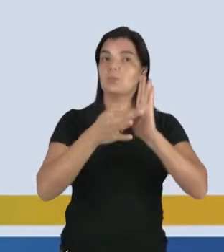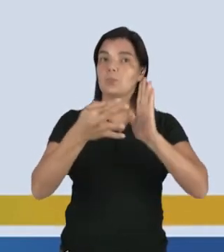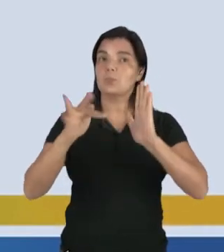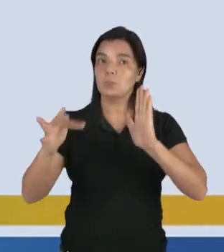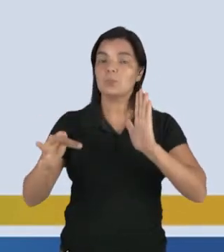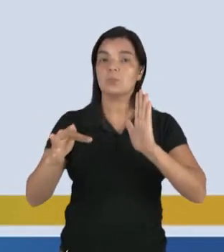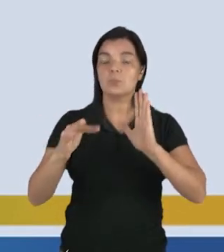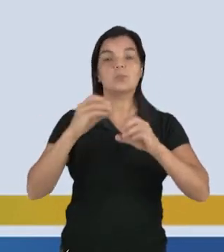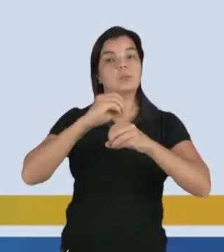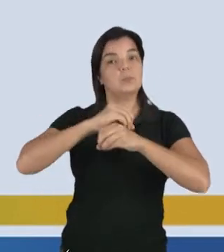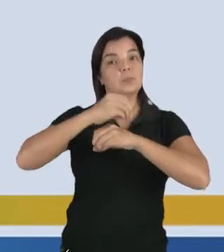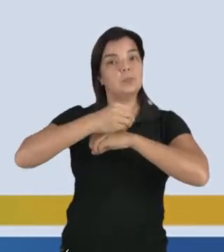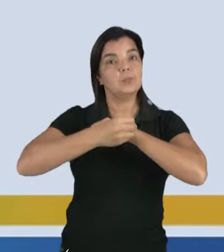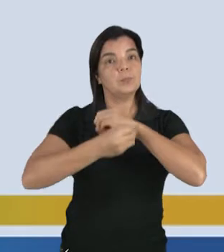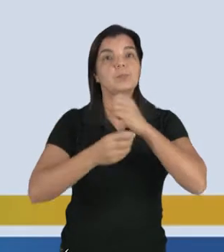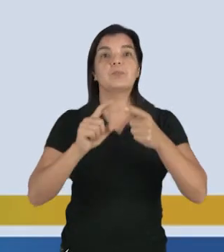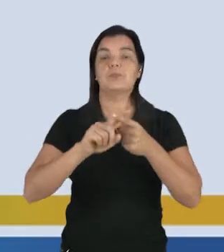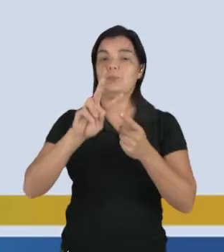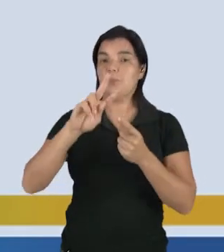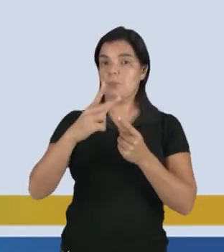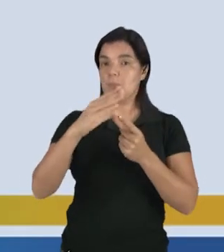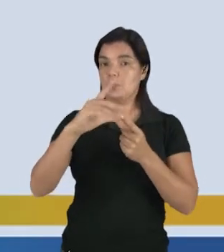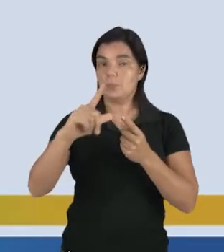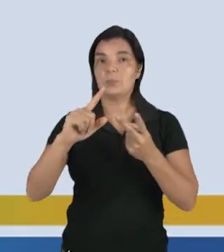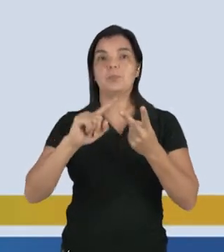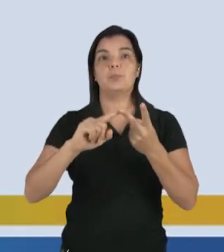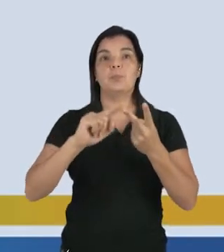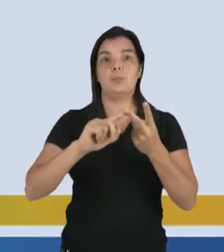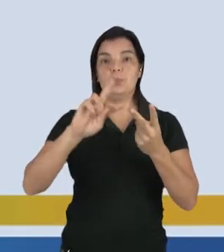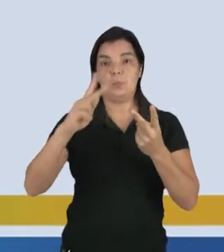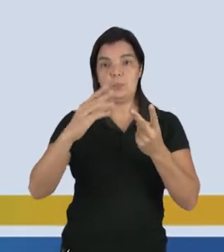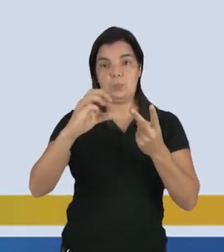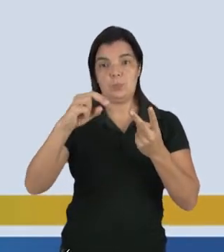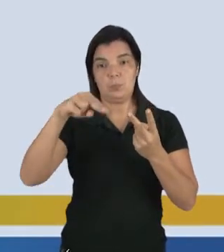fórmula molecular. Então, a gente tem aqui HCl,